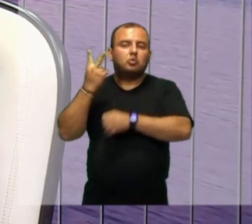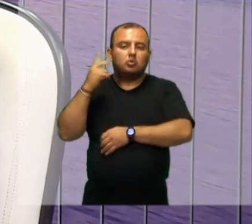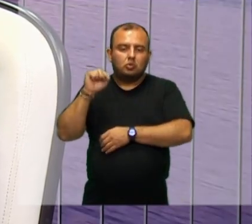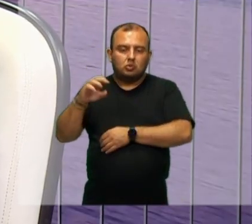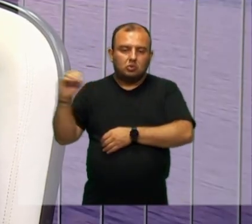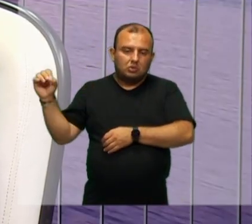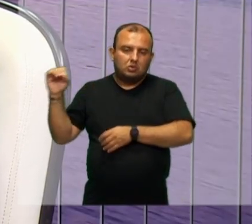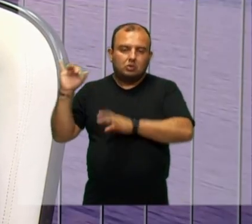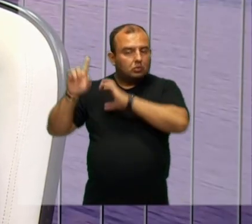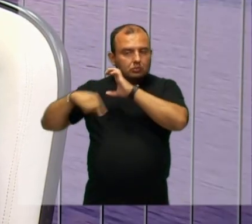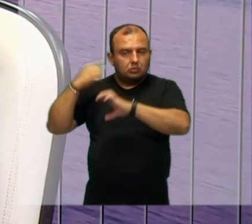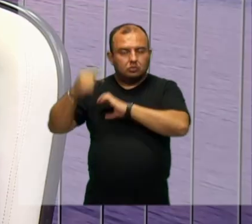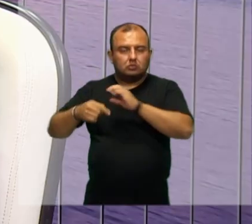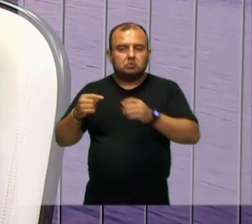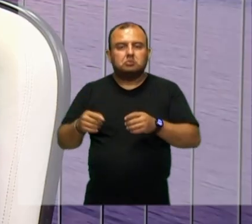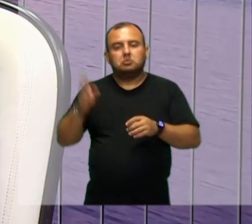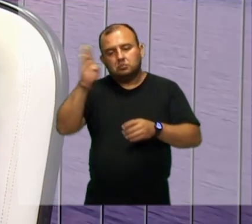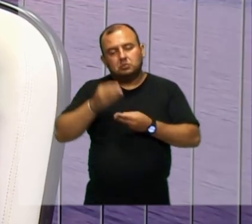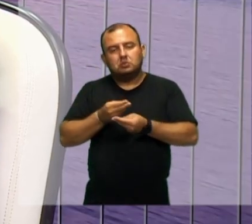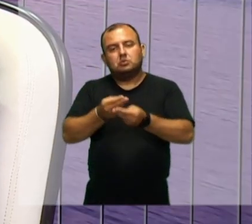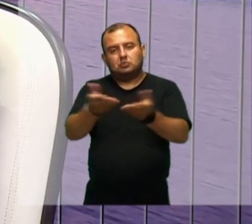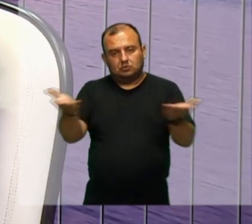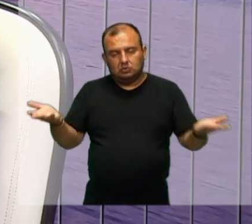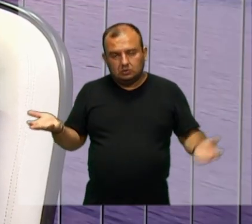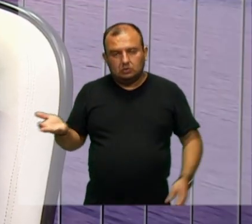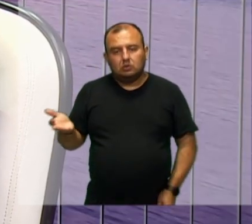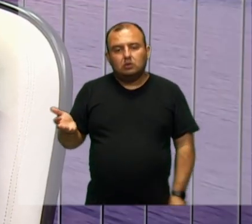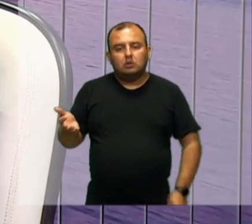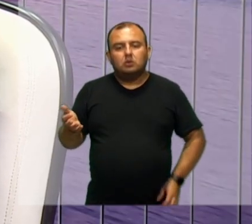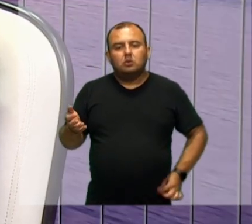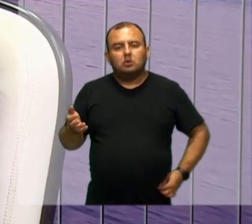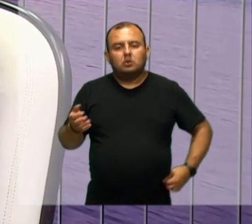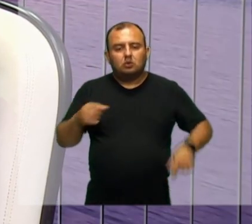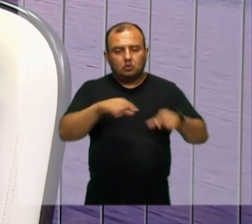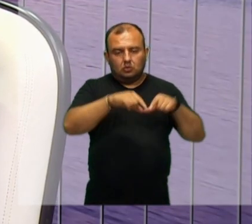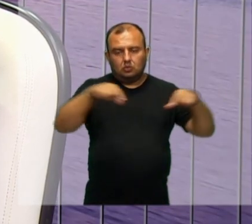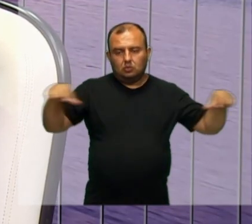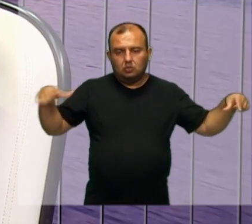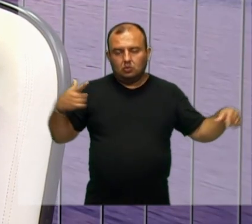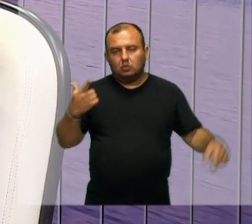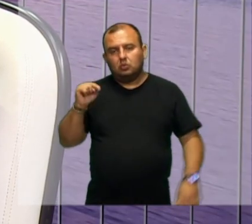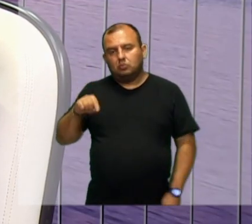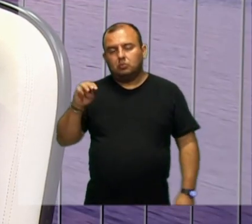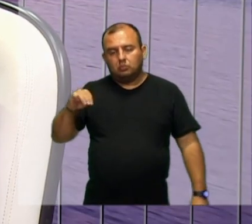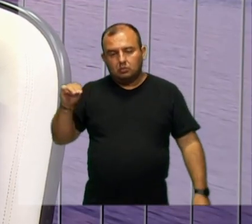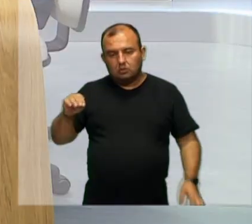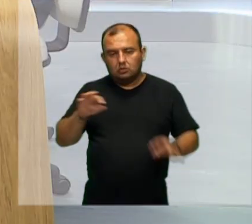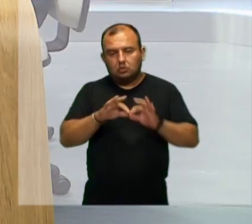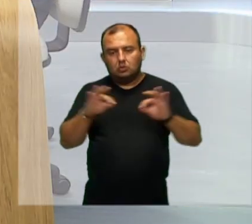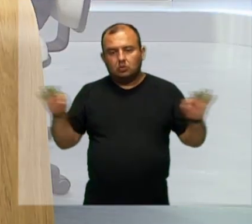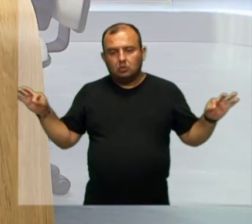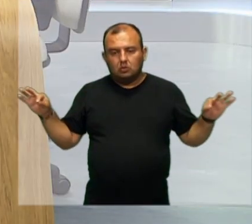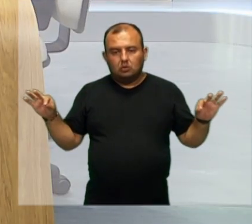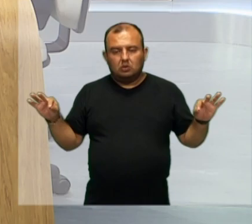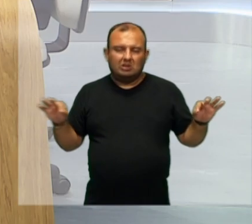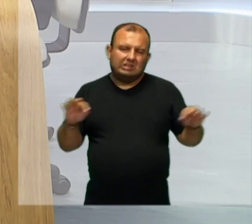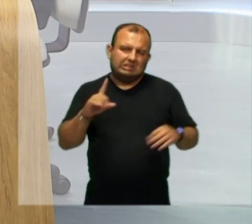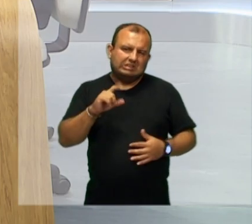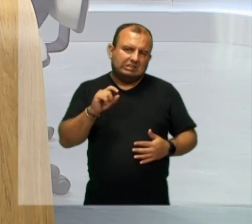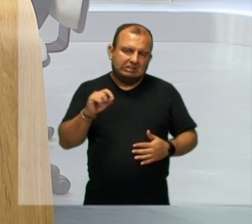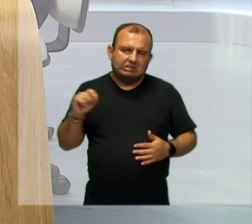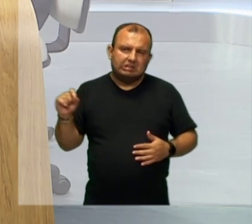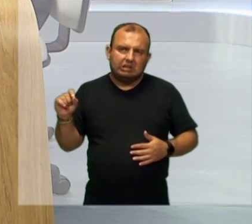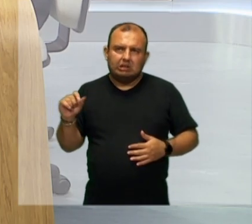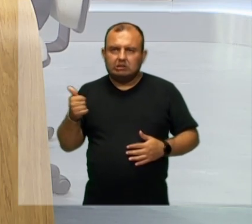competição internacional que o Brasil sediou. E aí ele tem a raia, ela tem 2.000 metros de comprimento, por mais ou menos uns 100 a